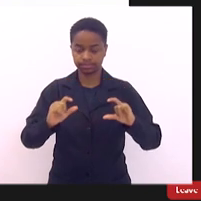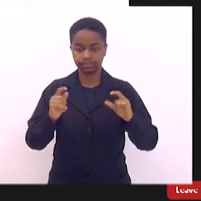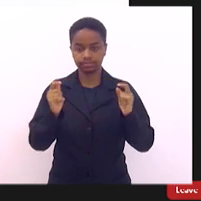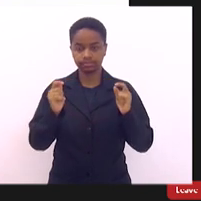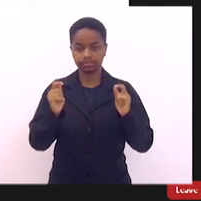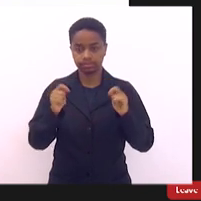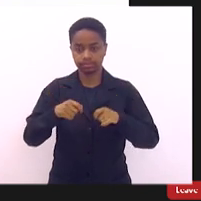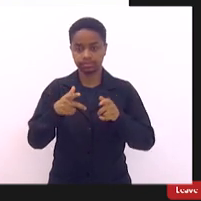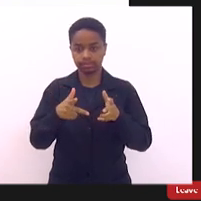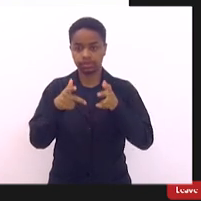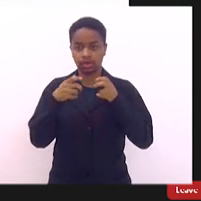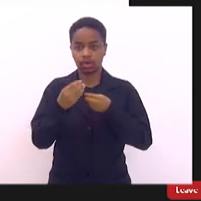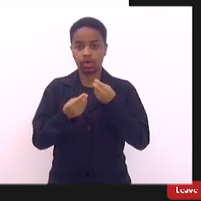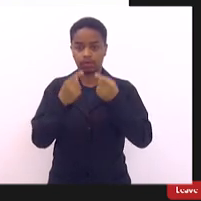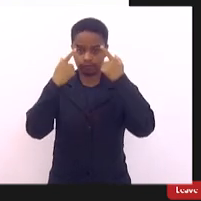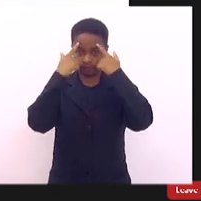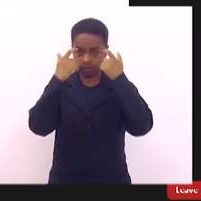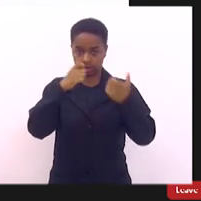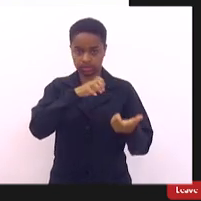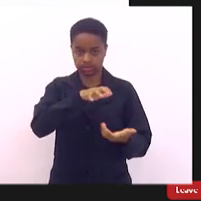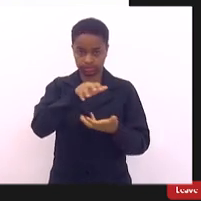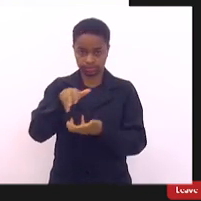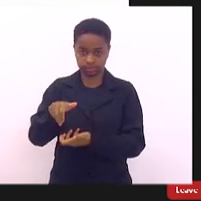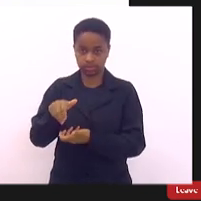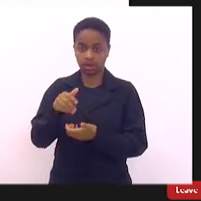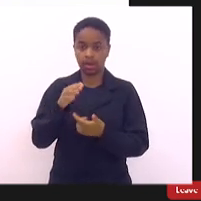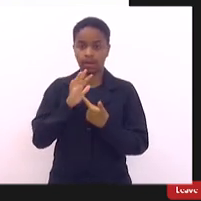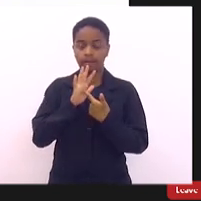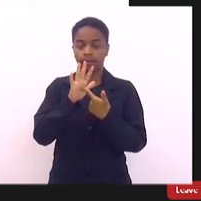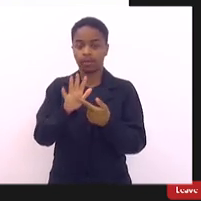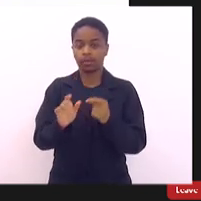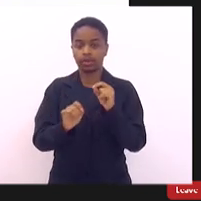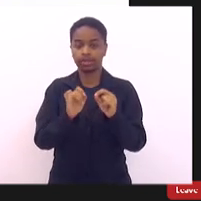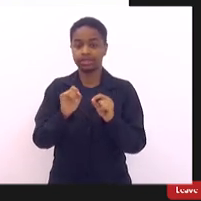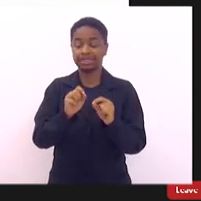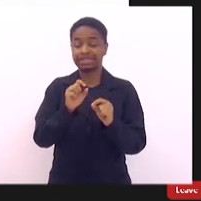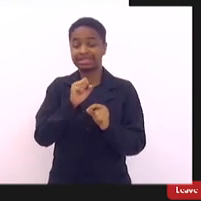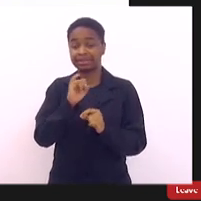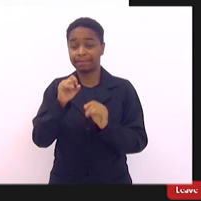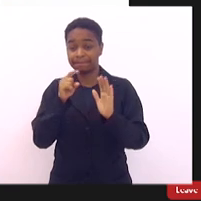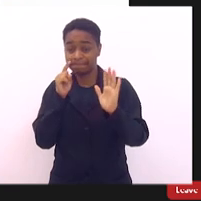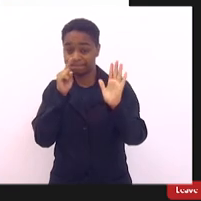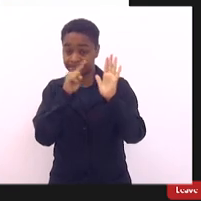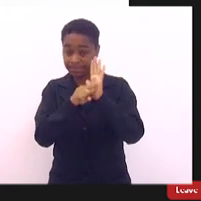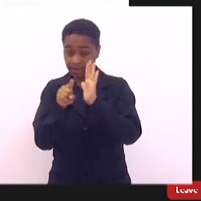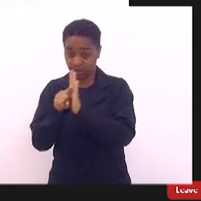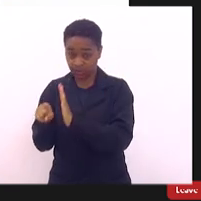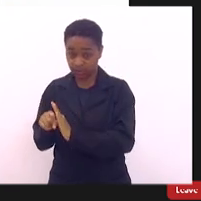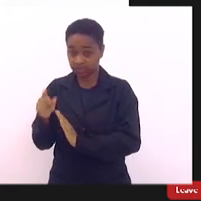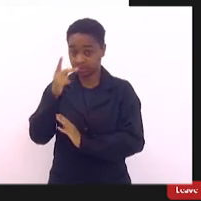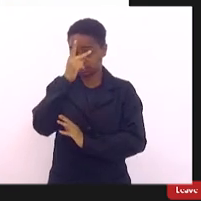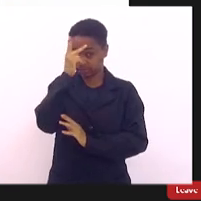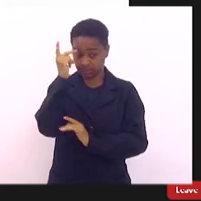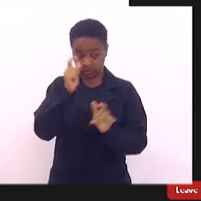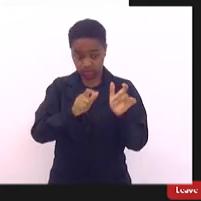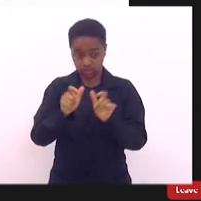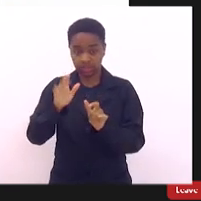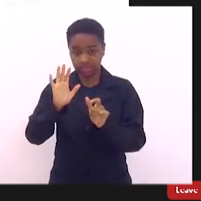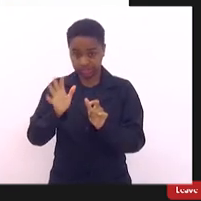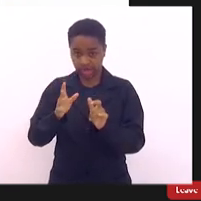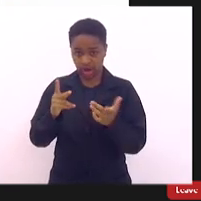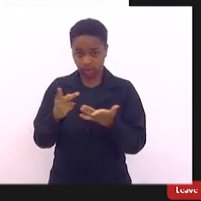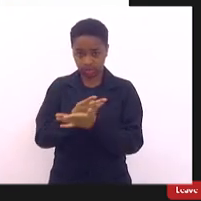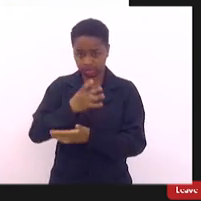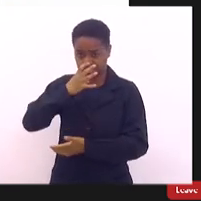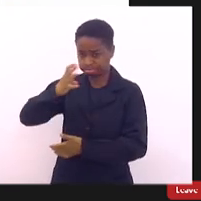né, para a violência global, mostra que quando as pessoas são perguntadas se elas foram